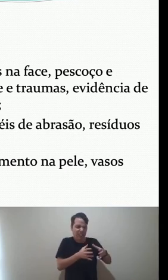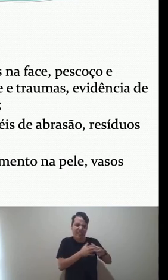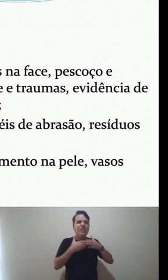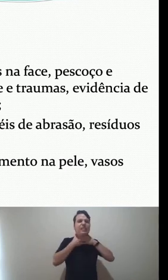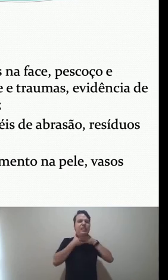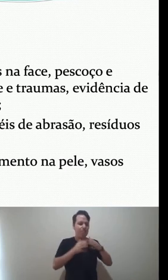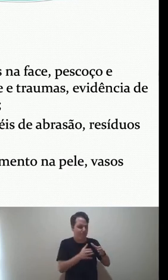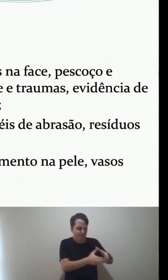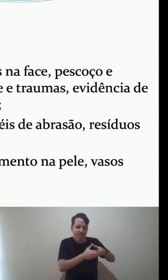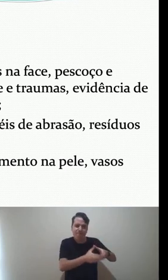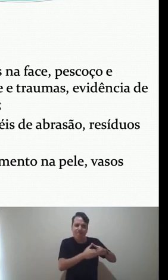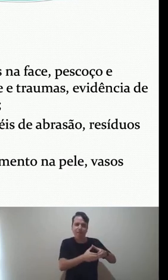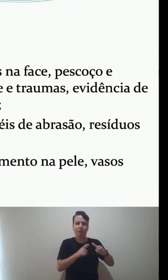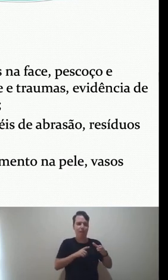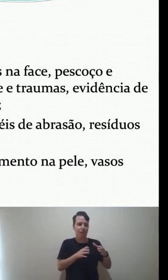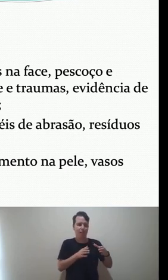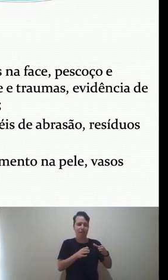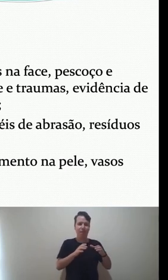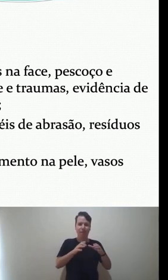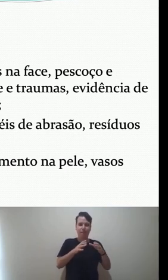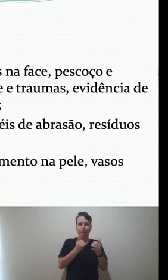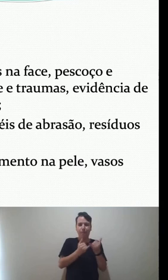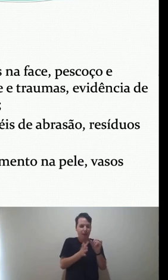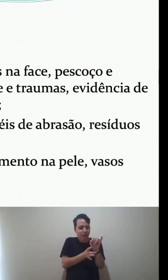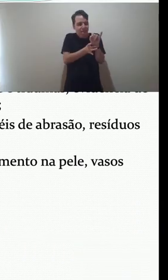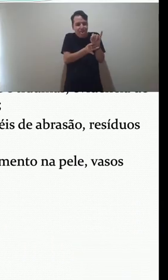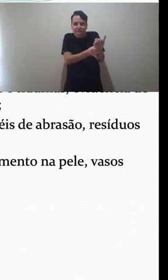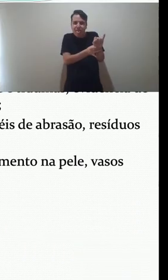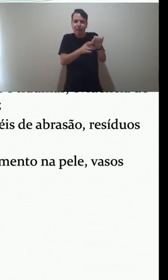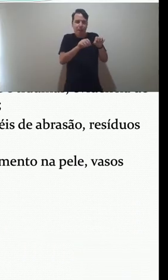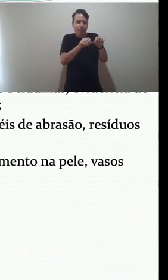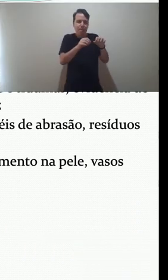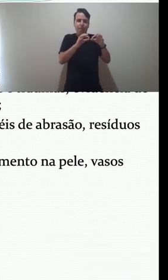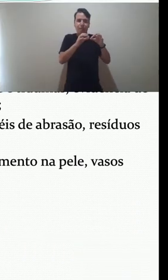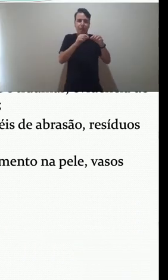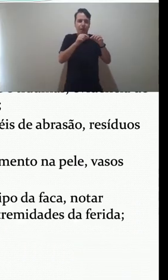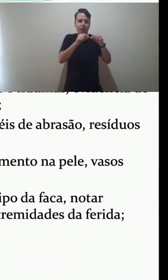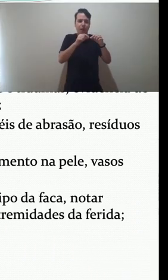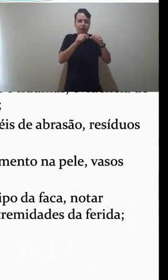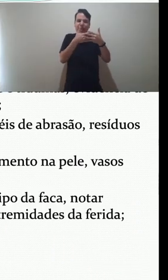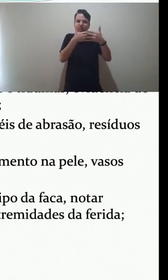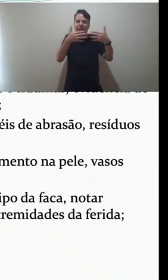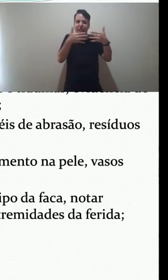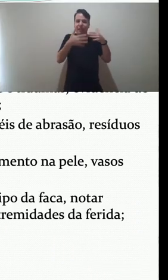Então, vai ter esmagamento na pele, nos vasos e nos tecidos.